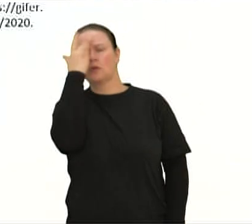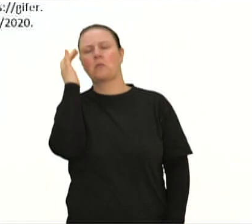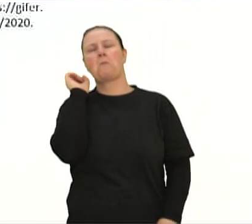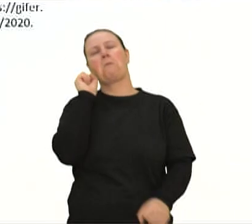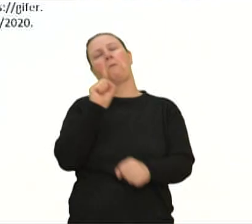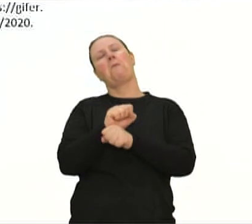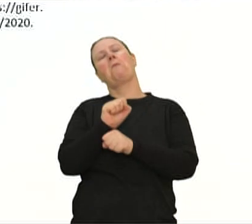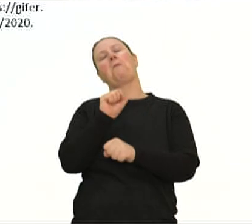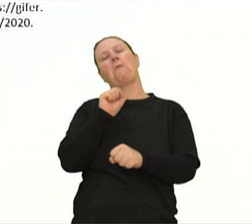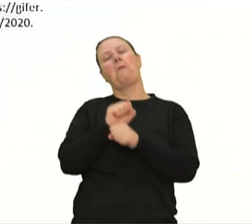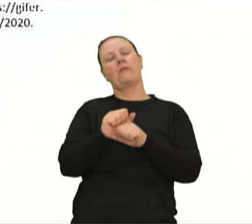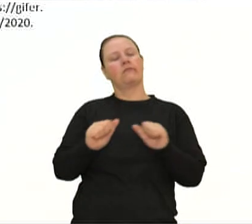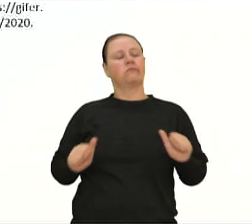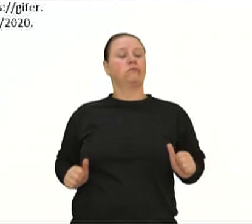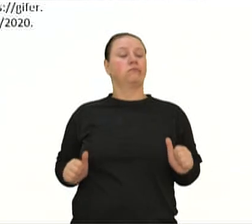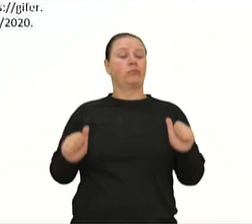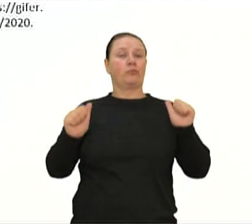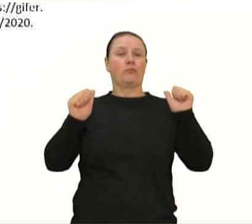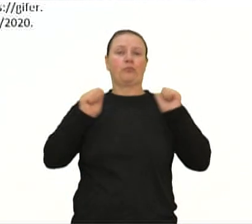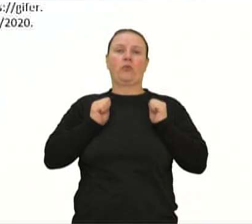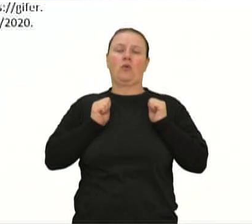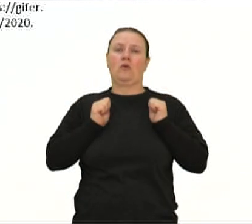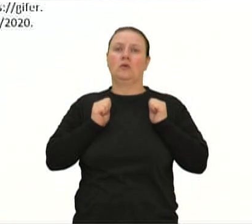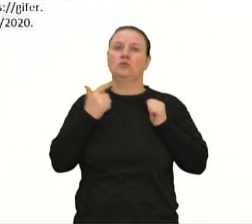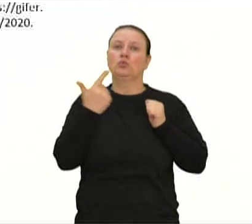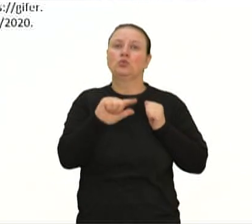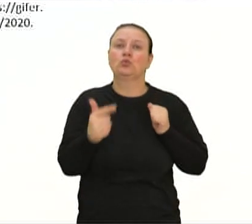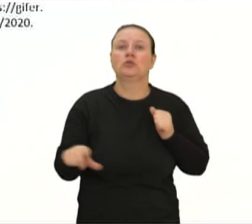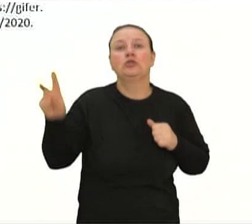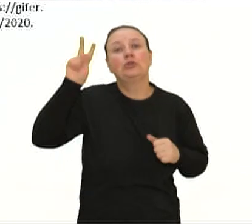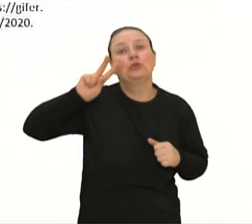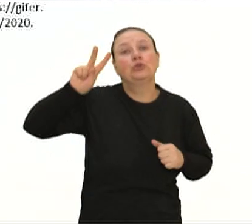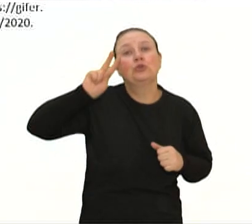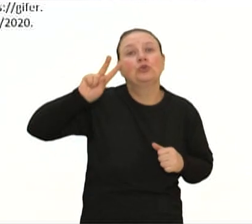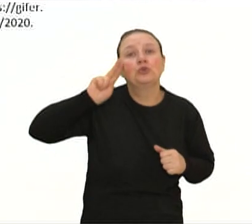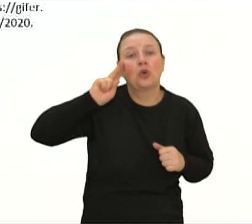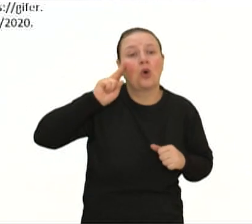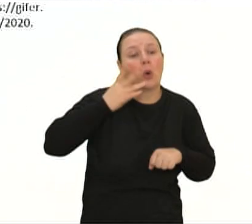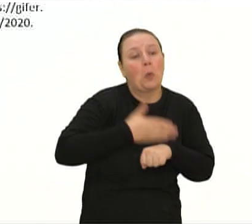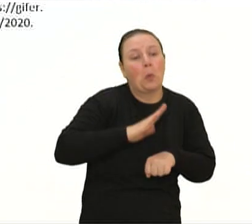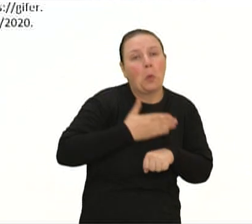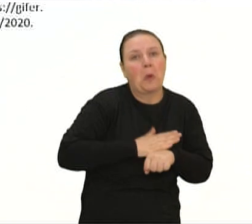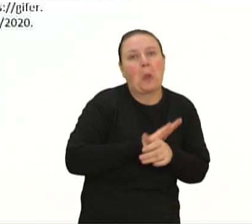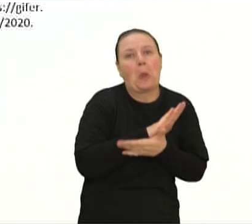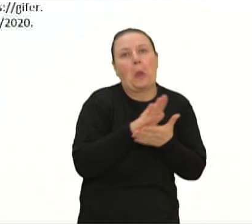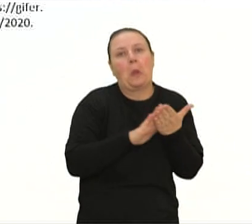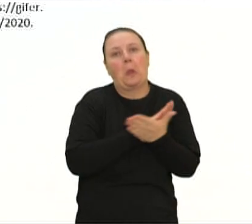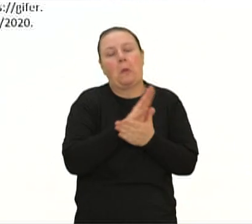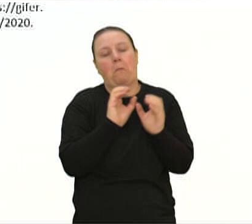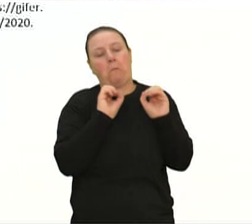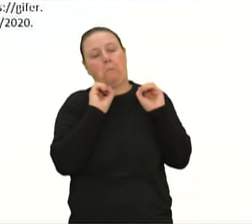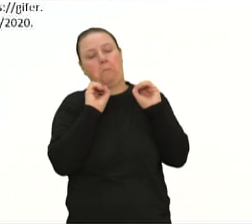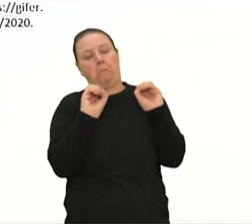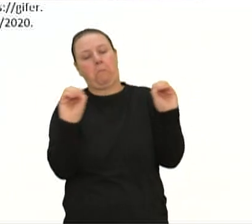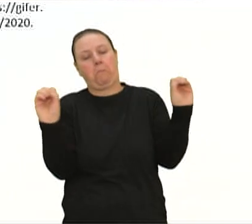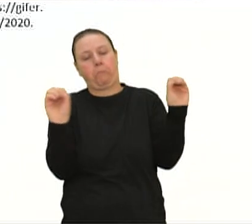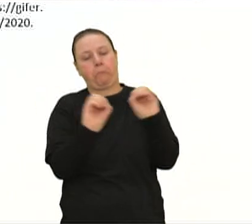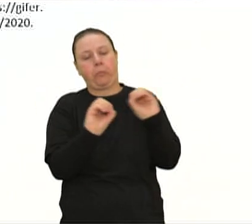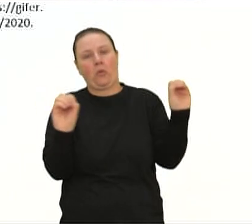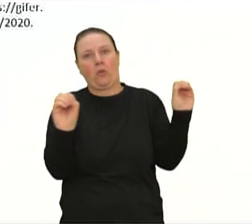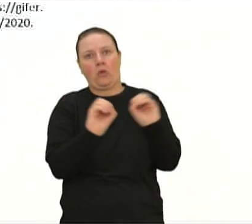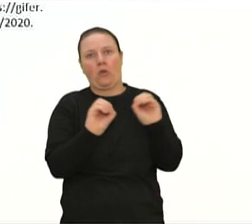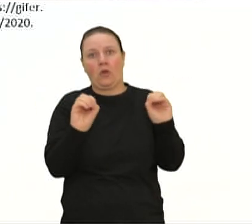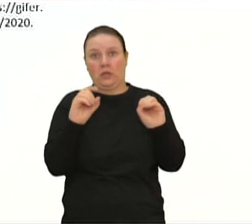sedentária, ou seja, então, ela não tem histórico de atividade física regular, de repente ela tem alguma